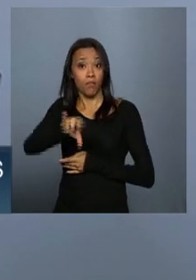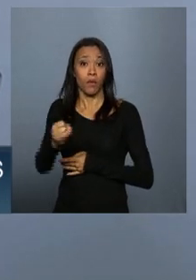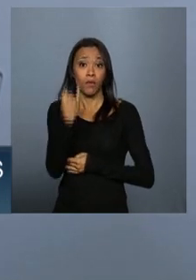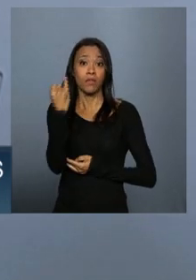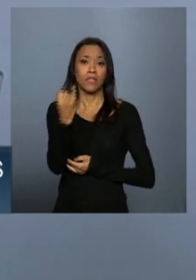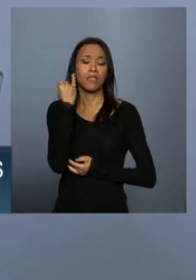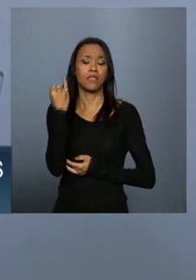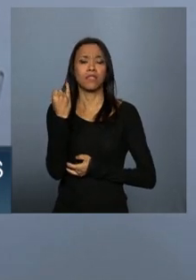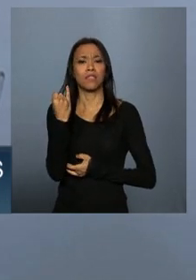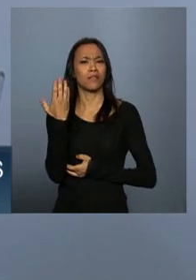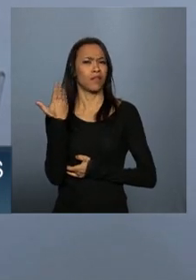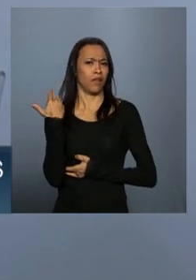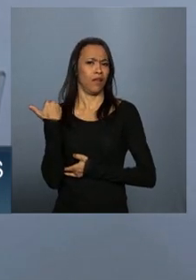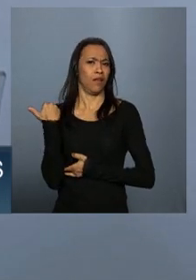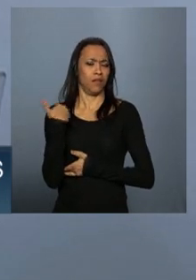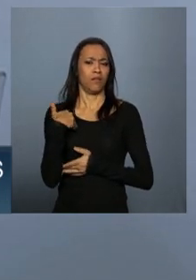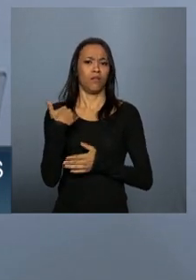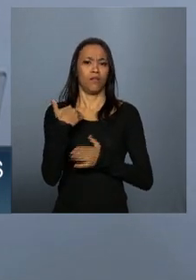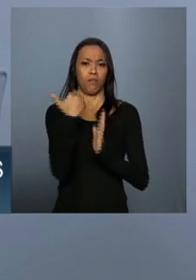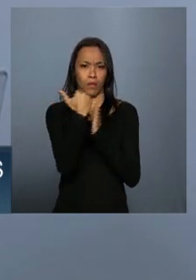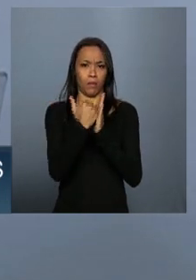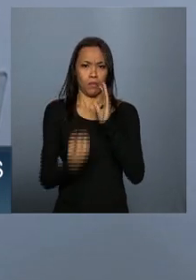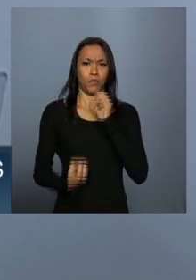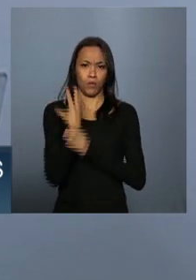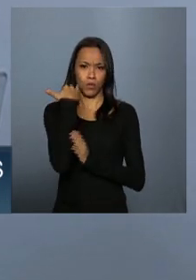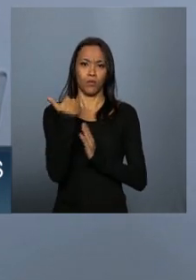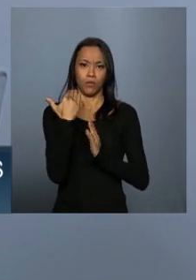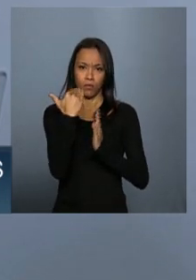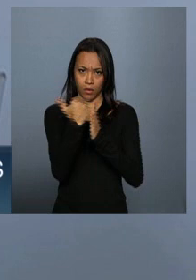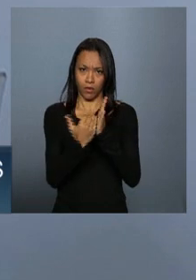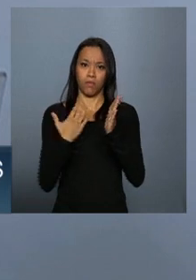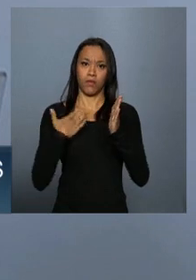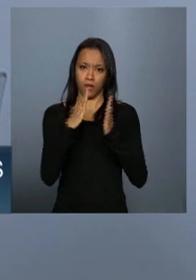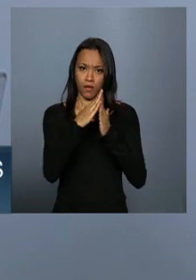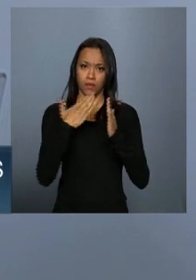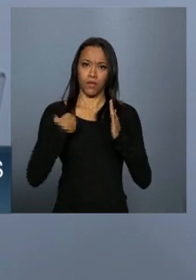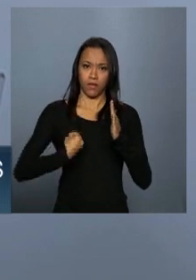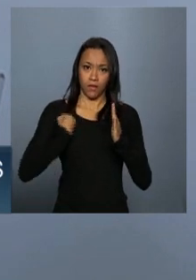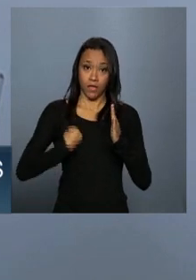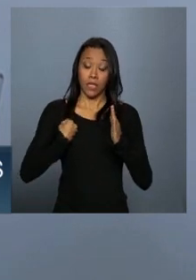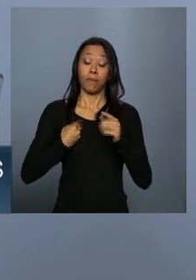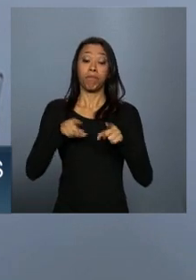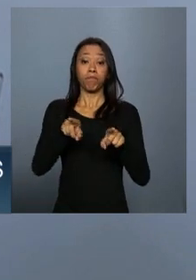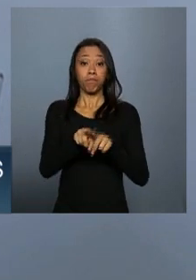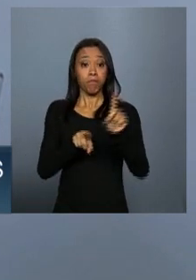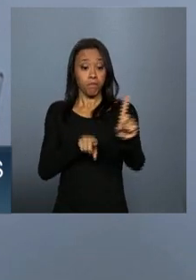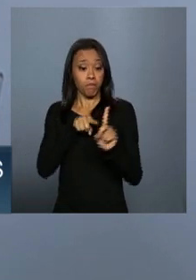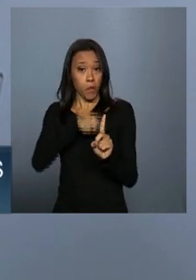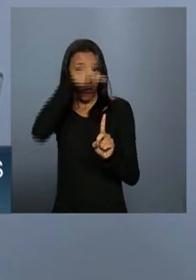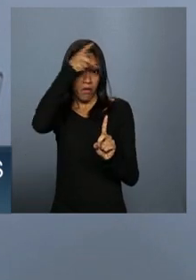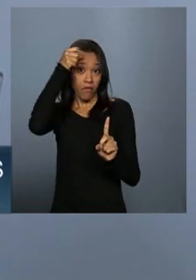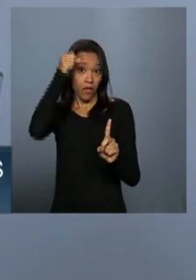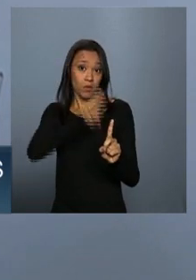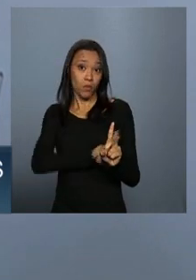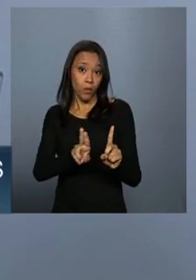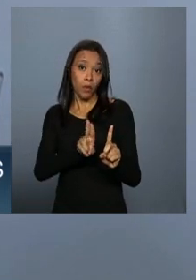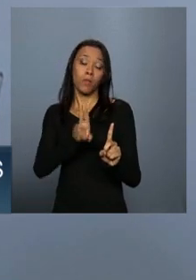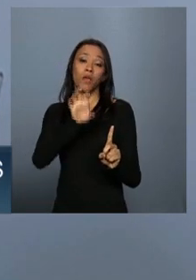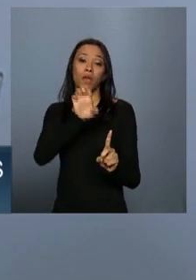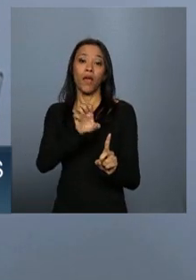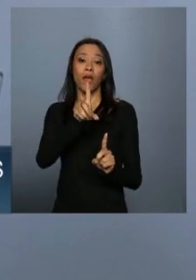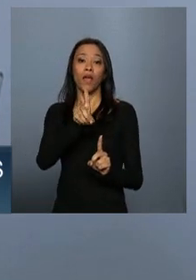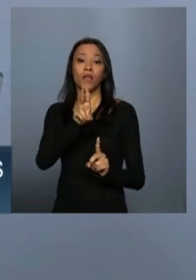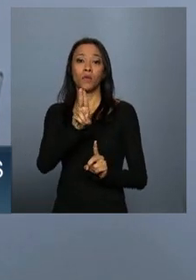desde quando tem o Minha Casa Minha Vida, e o prefeito Eduardo Paes foi muito feliz em falar,